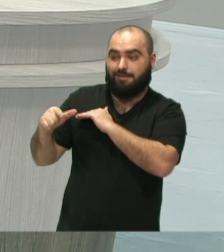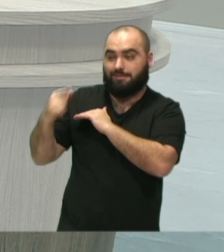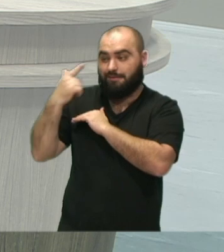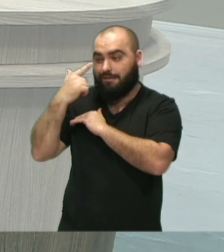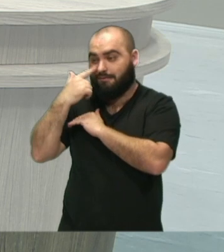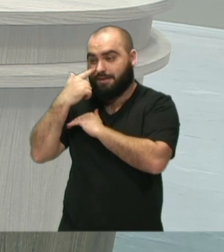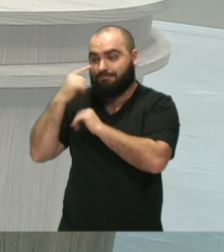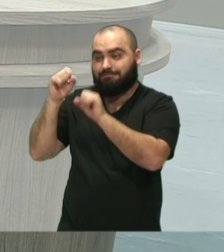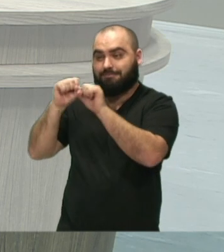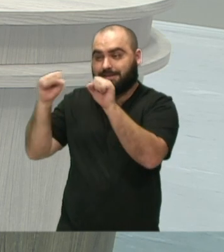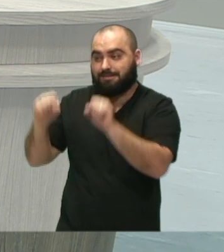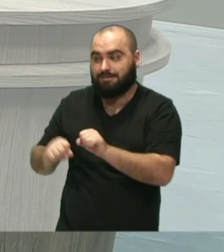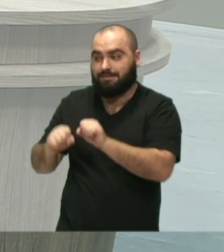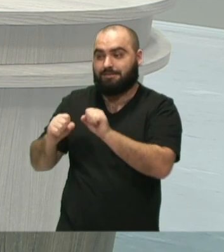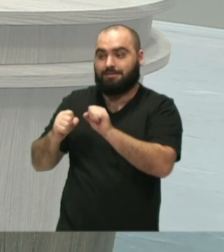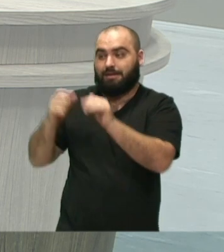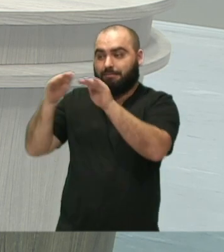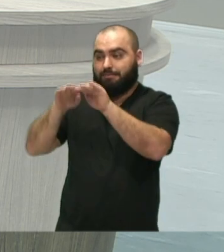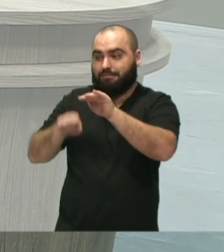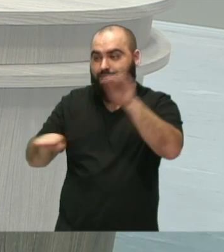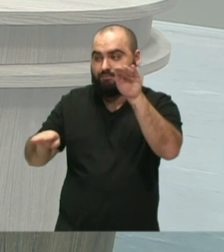regulada nessas desigualdades,